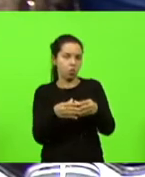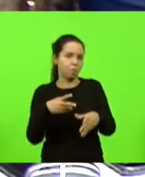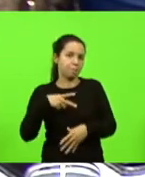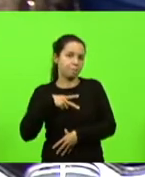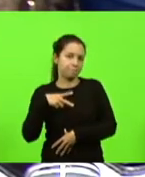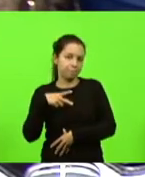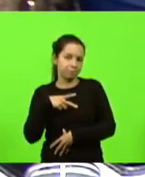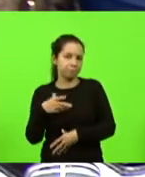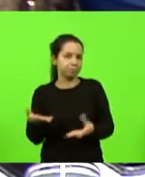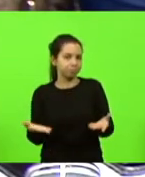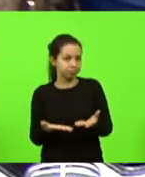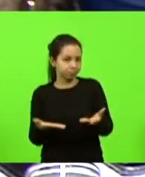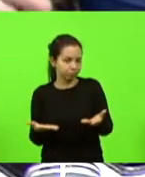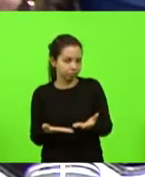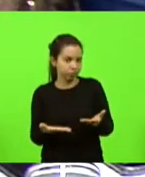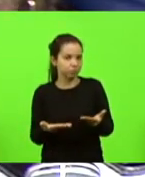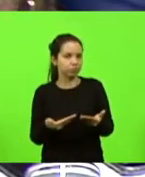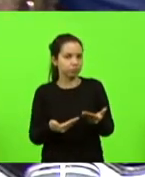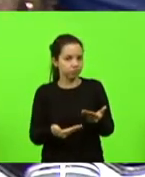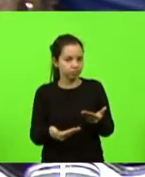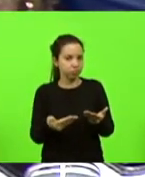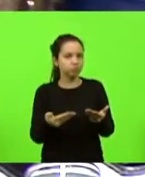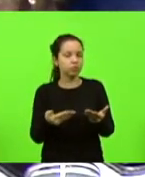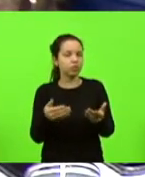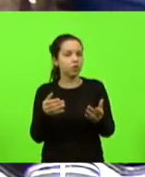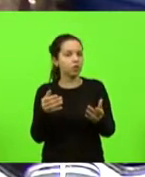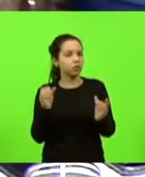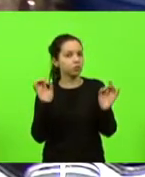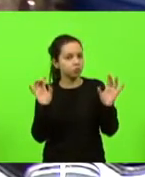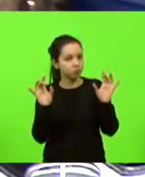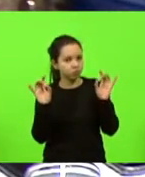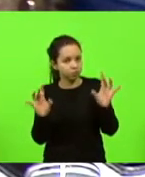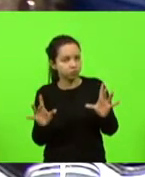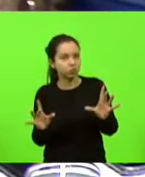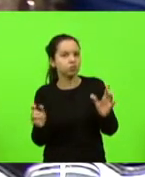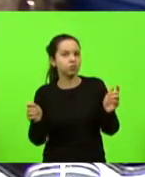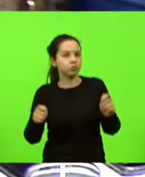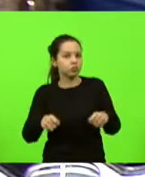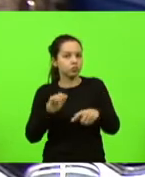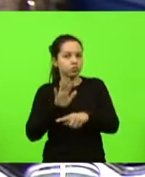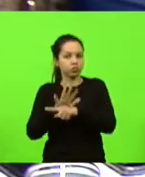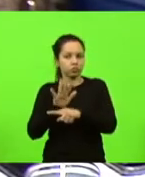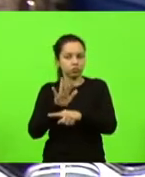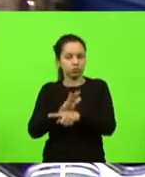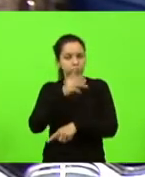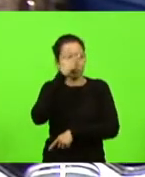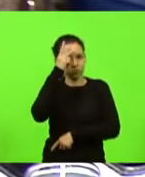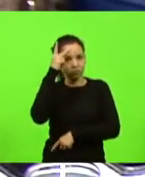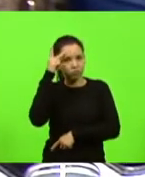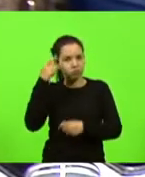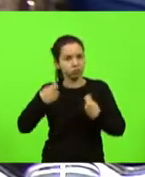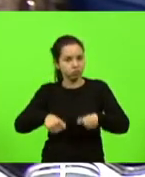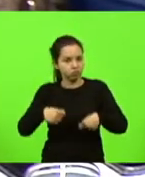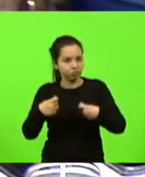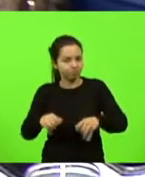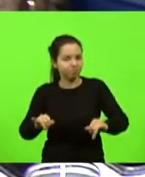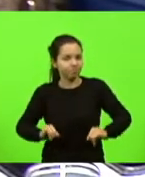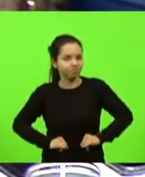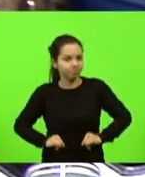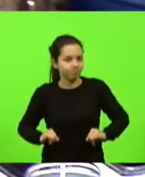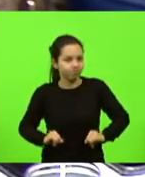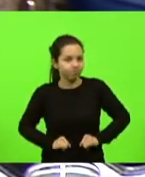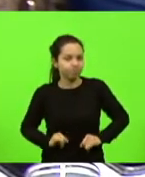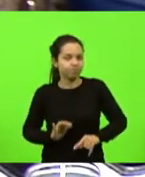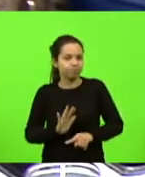Agora, nós temos aqui uma bela oportunidade agora para ajudar quem precisa, quem está sofrendo para tentar